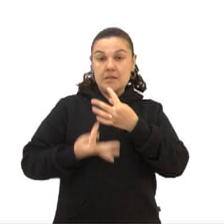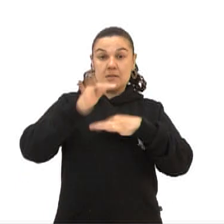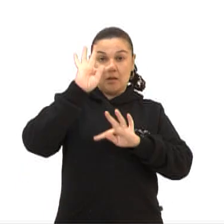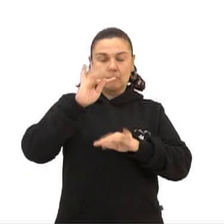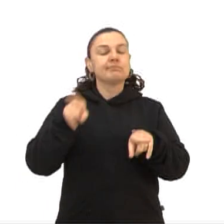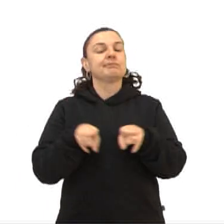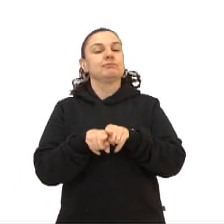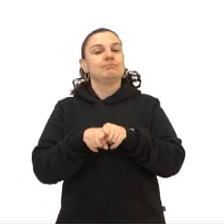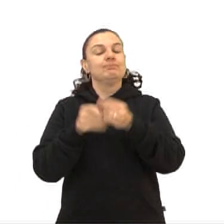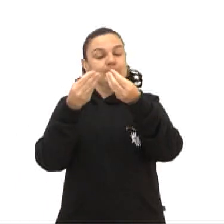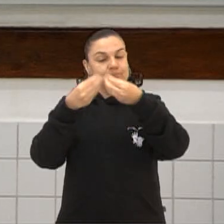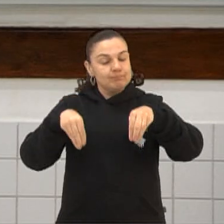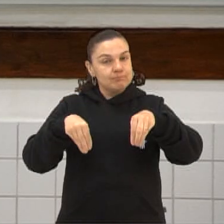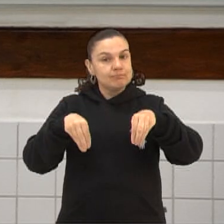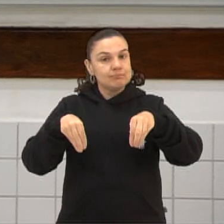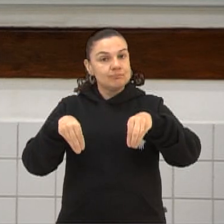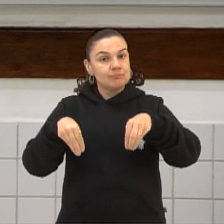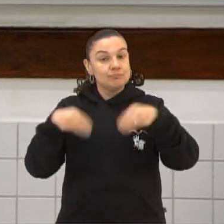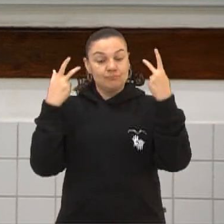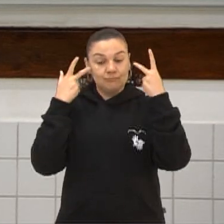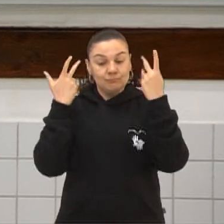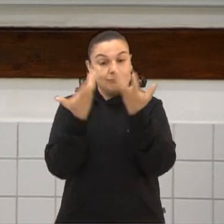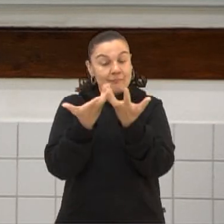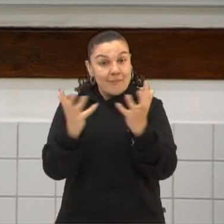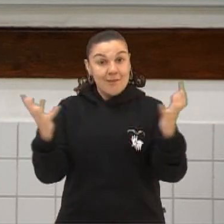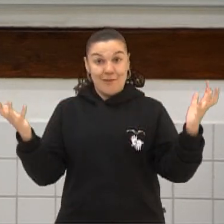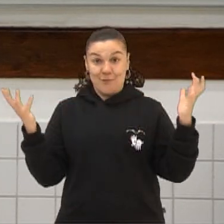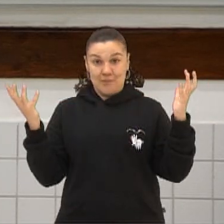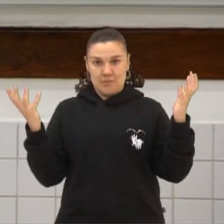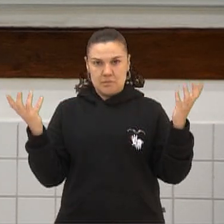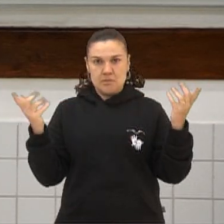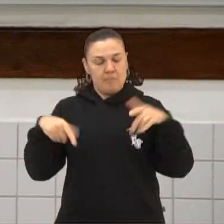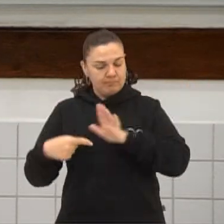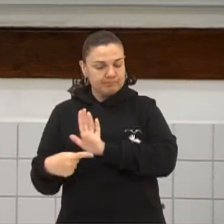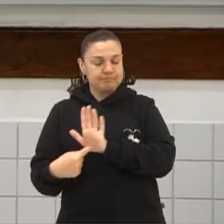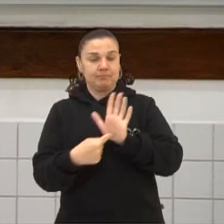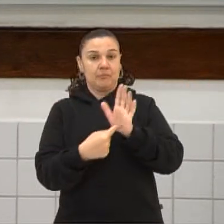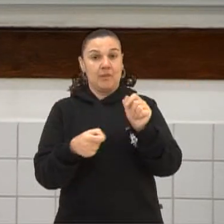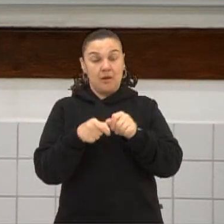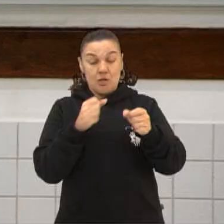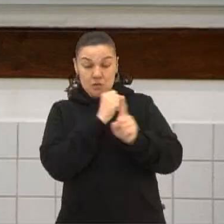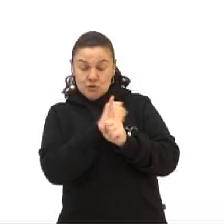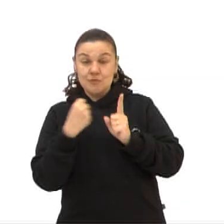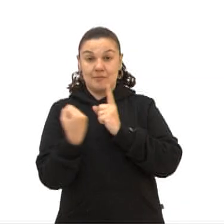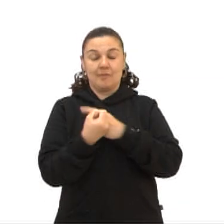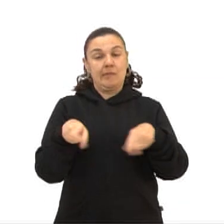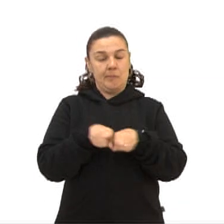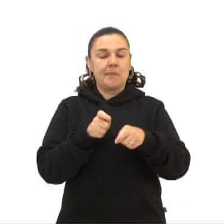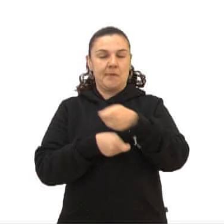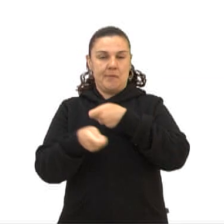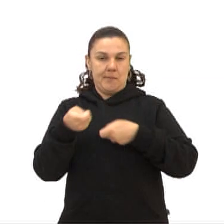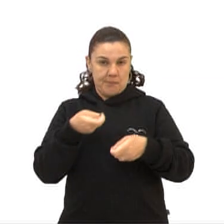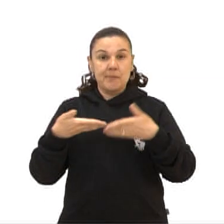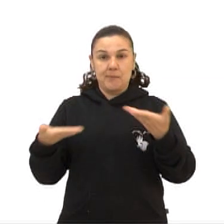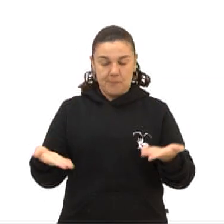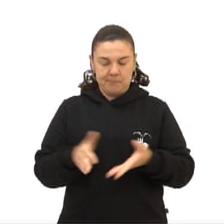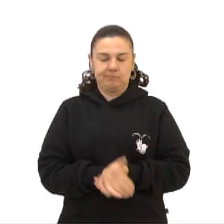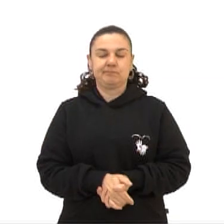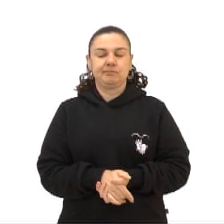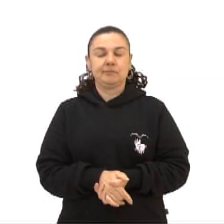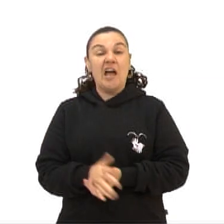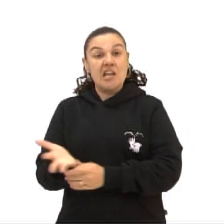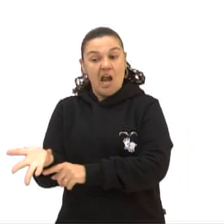impactado a natureza, né, nesse nosso modelo de sociedade e de economia. As bases da